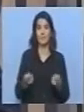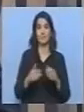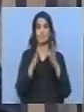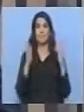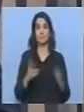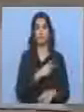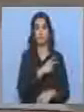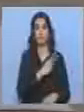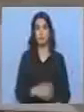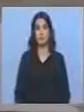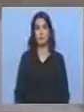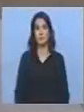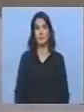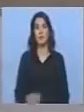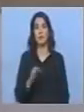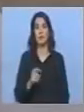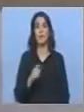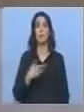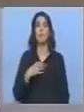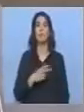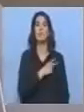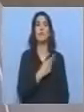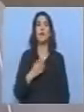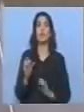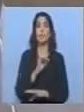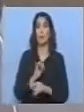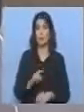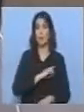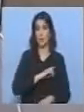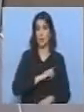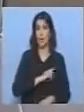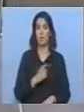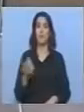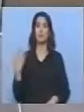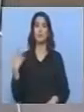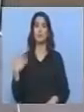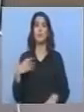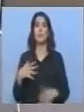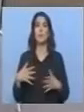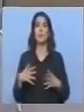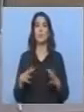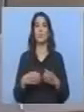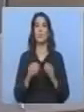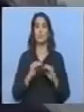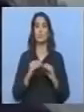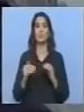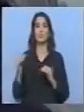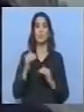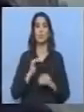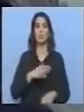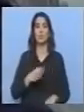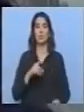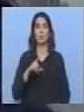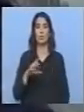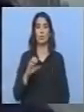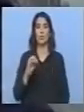universidade. Pedro Barbas Homem, a Universidade Europeia Privada, até há bem pouco tempo propriedade do maior grupo de ensino superior do mundo, o Grupo Laureates, agora